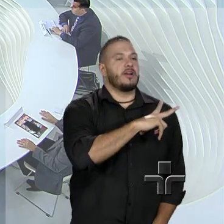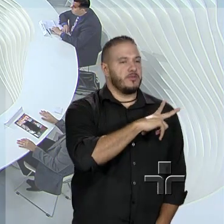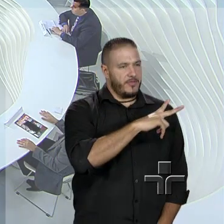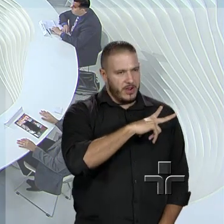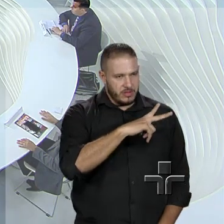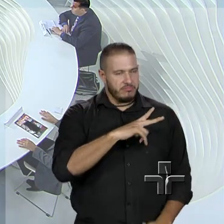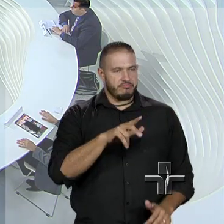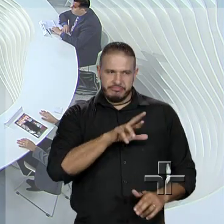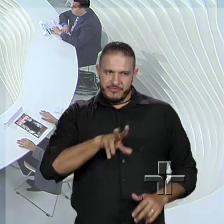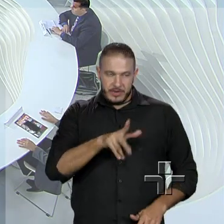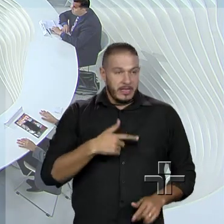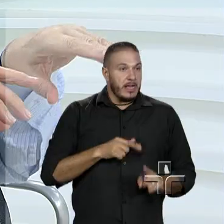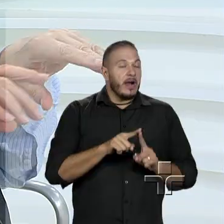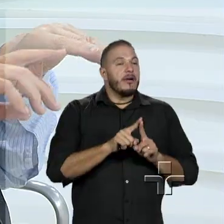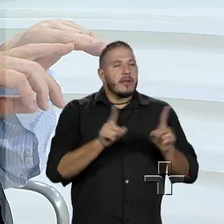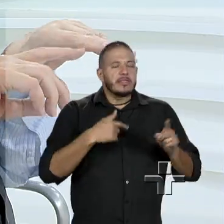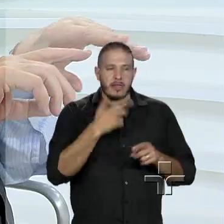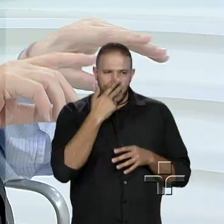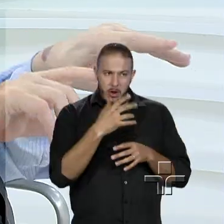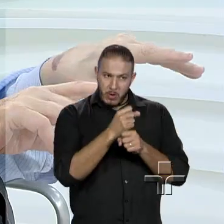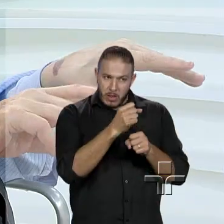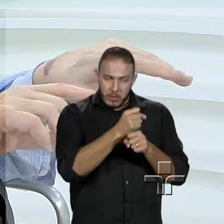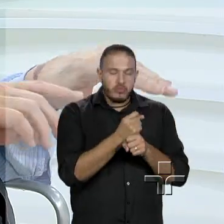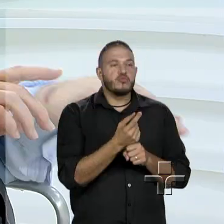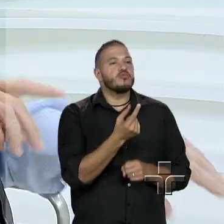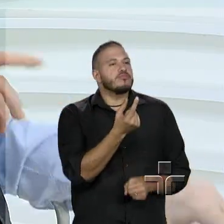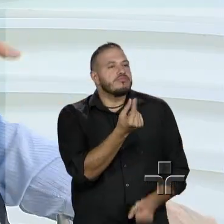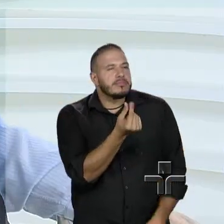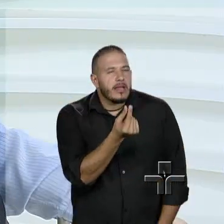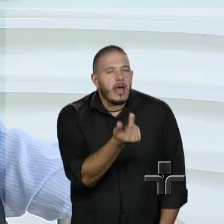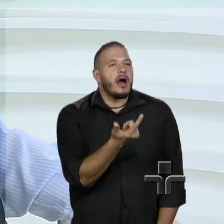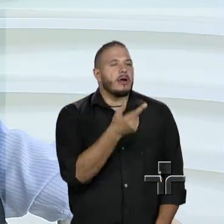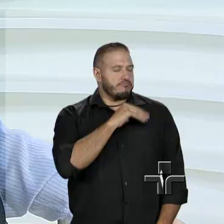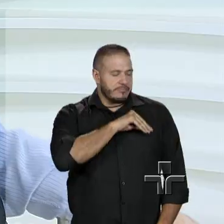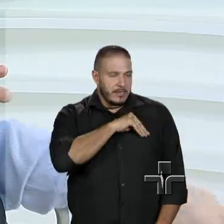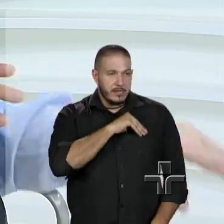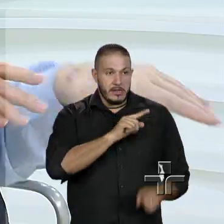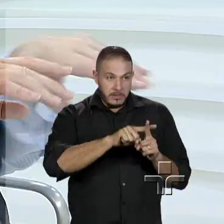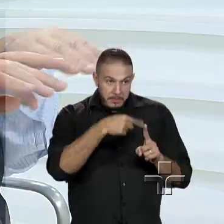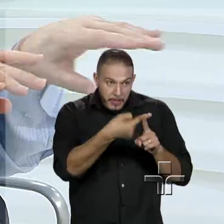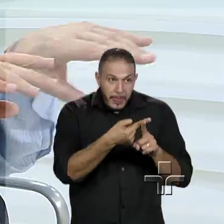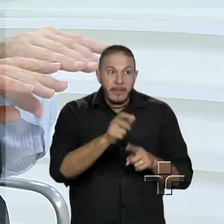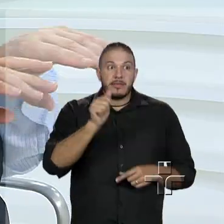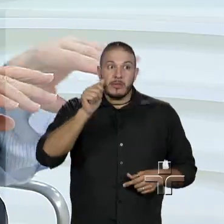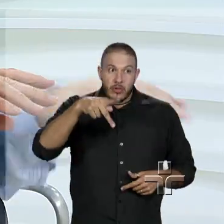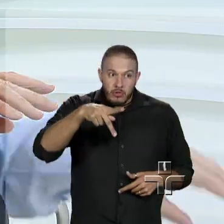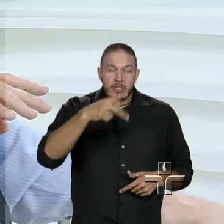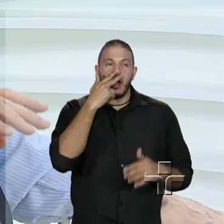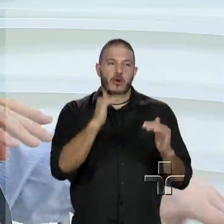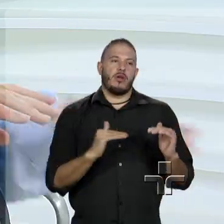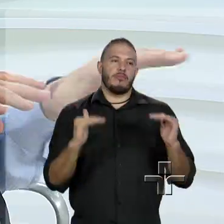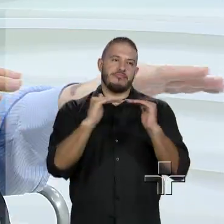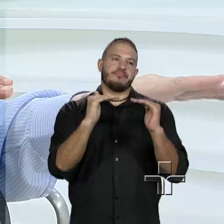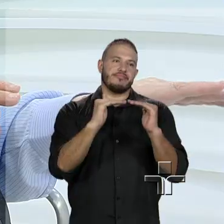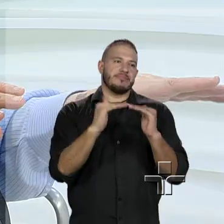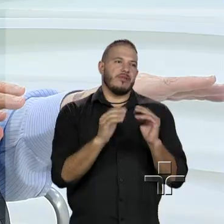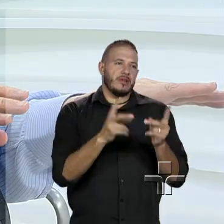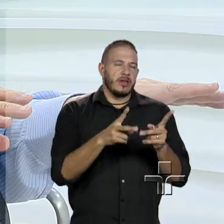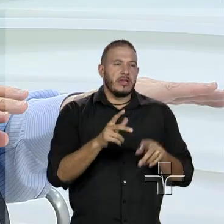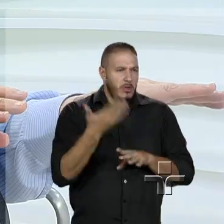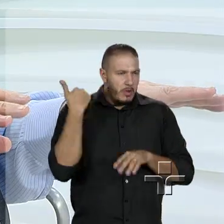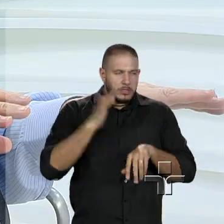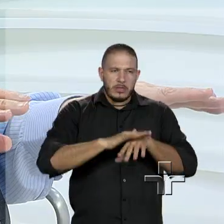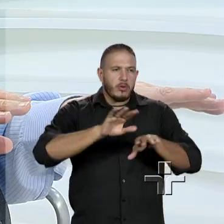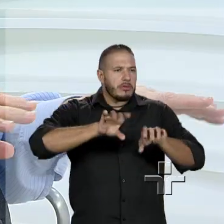você calculasse o valor atual, quer dizer, os salários mais a aposentadoria, eles se equivaliam. Você destruiu tudo